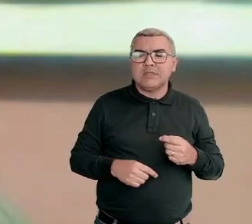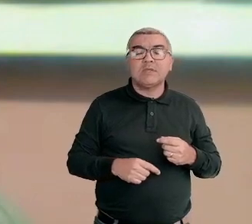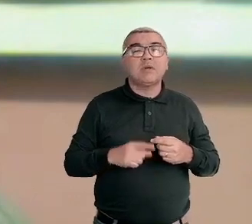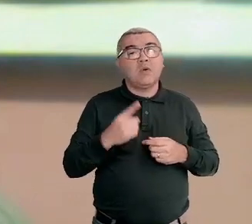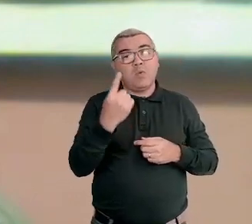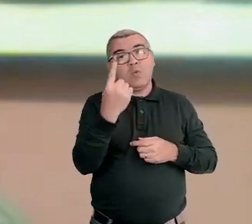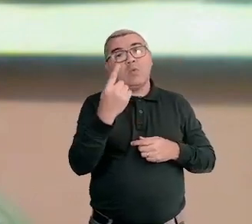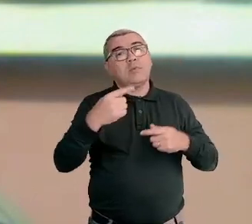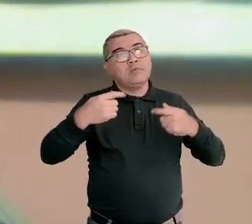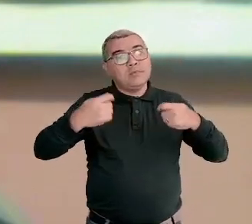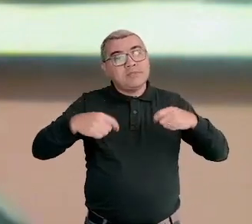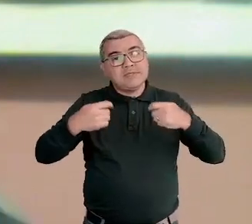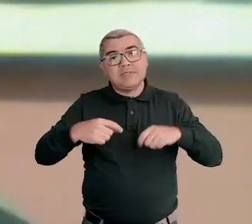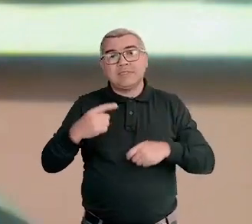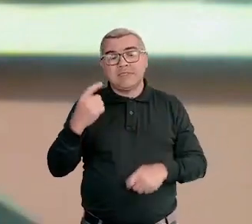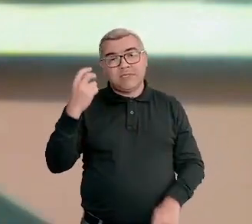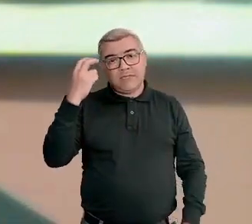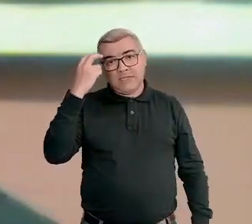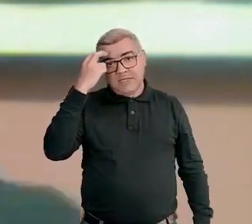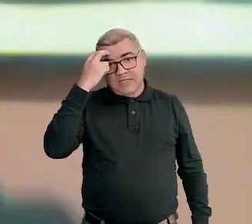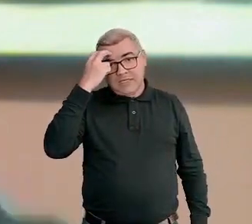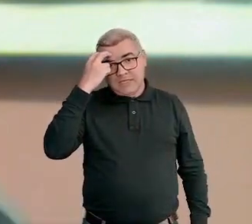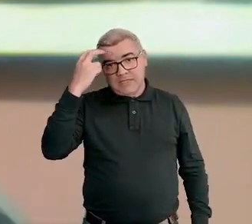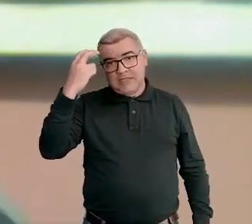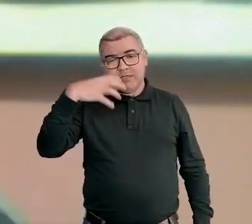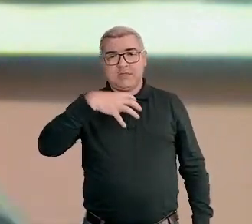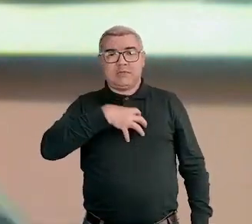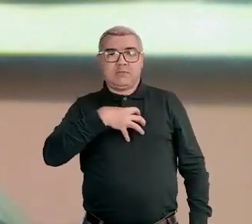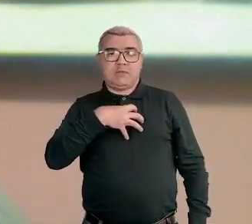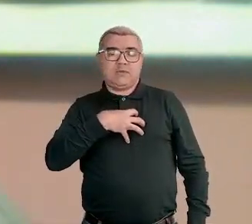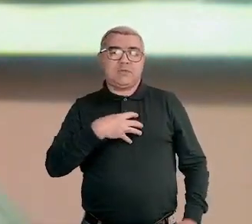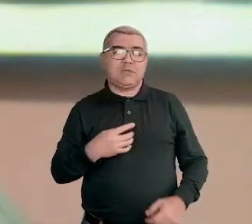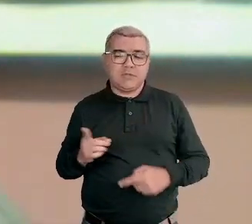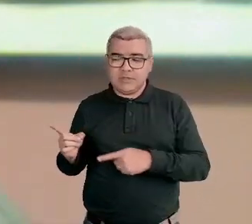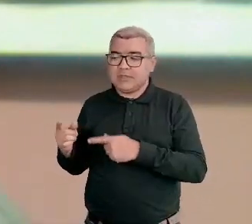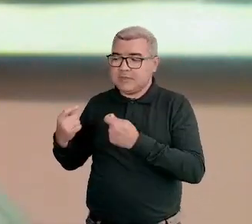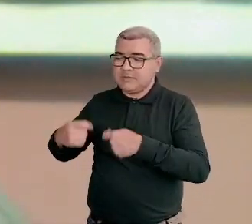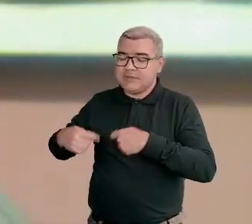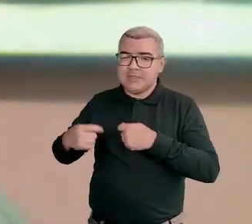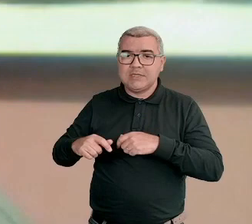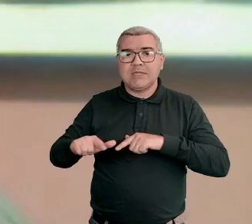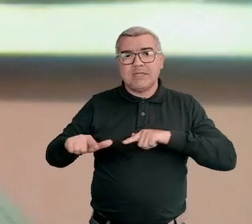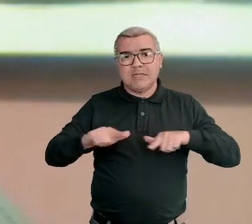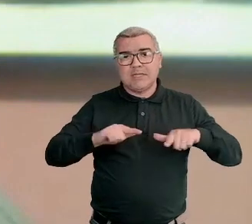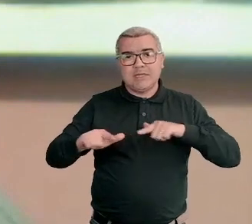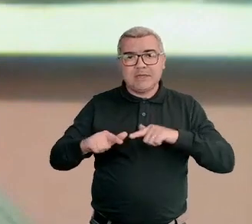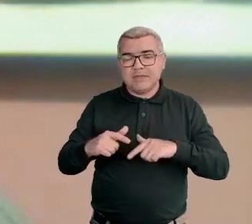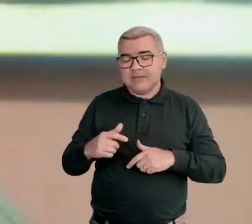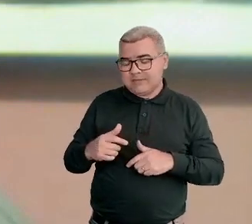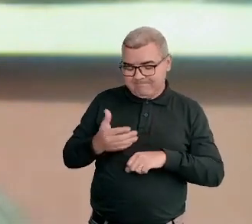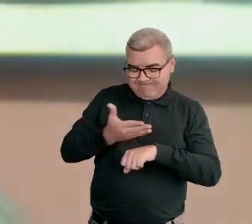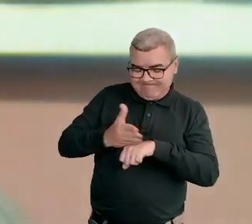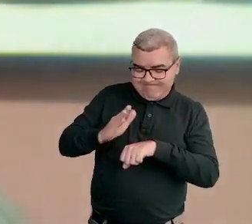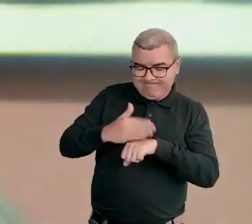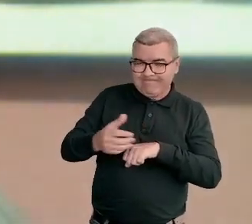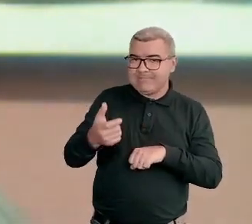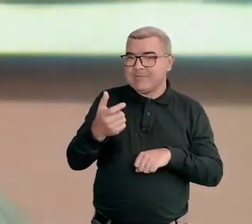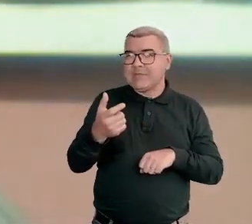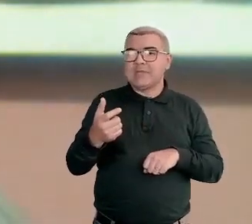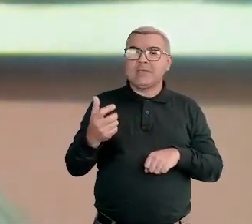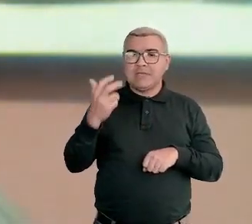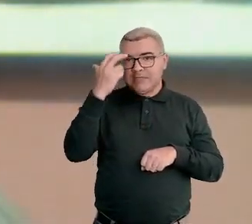seria trabalhar com inteligência emocional. Quer dizer, o médico não tem como não trabalhar com inteligência emocional,